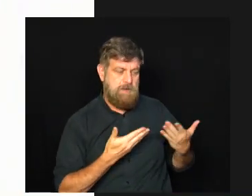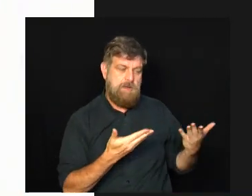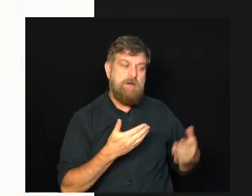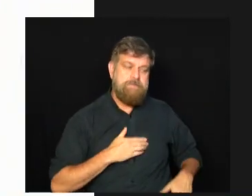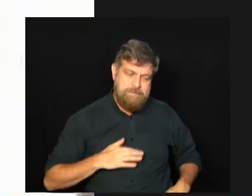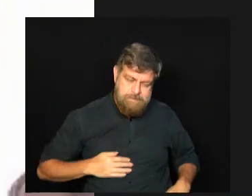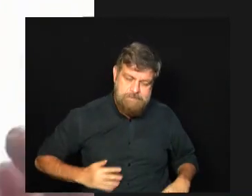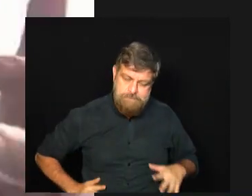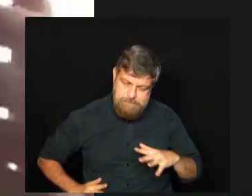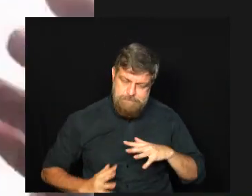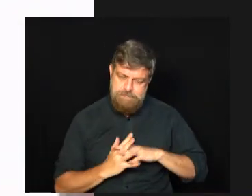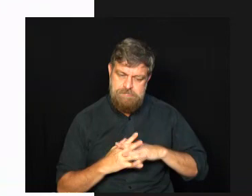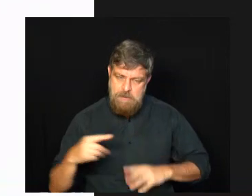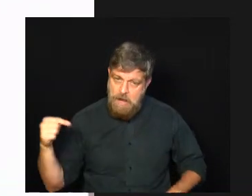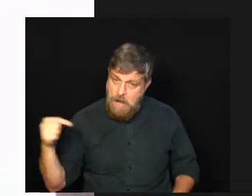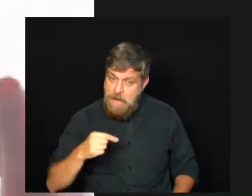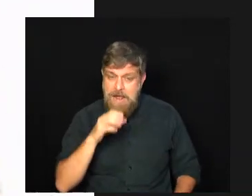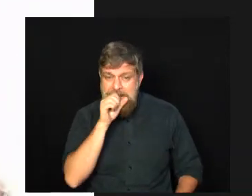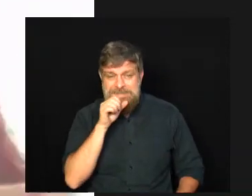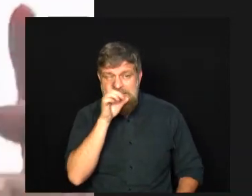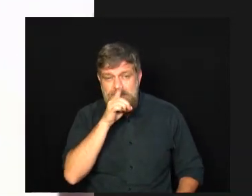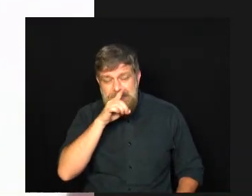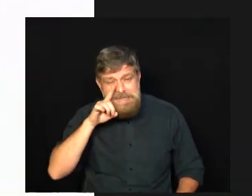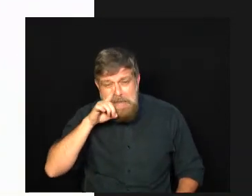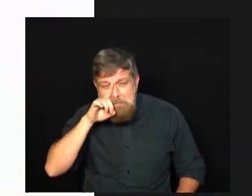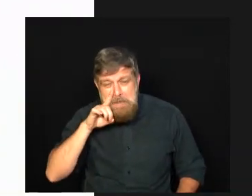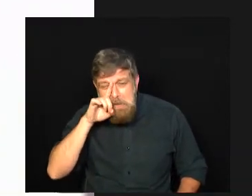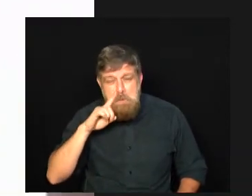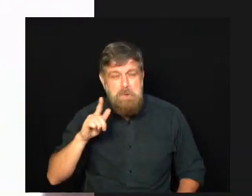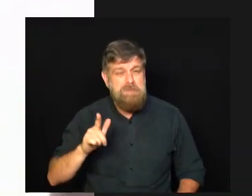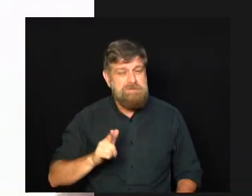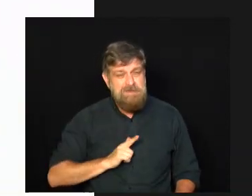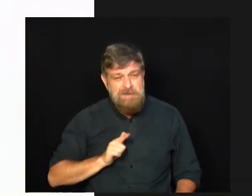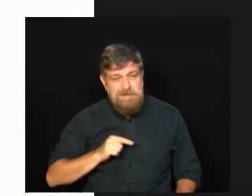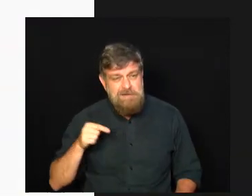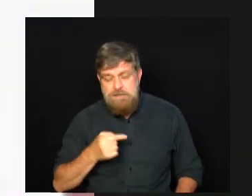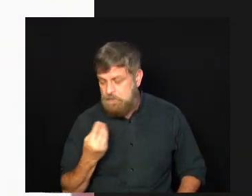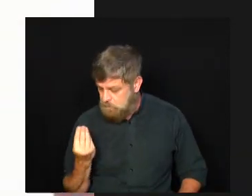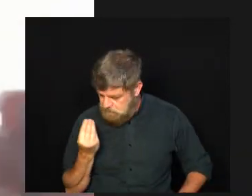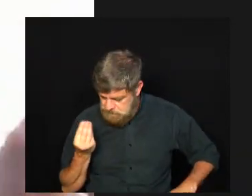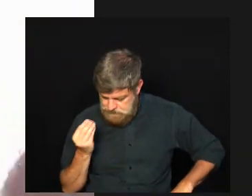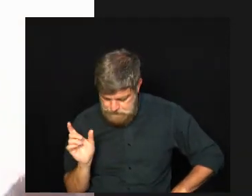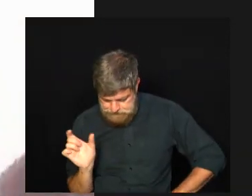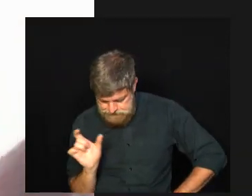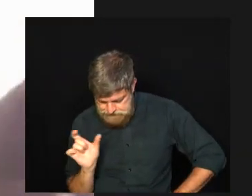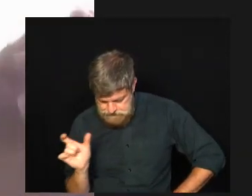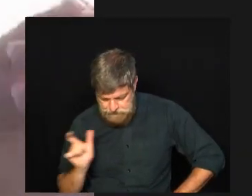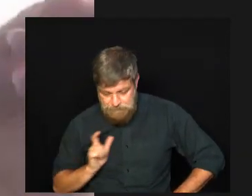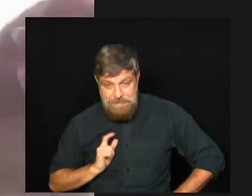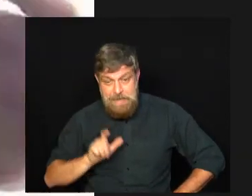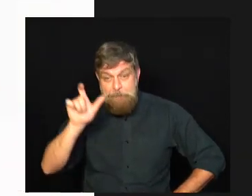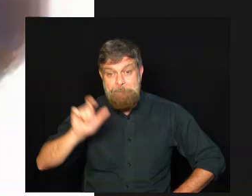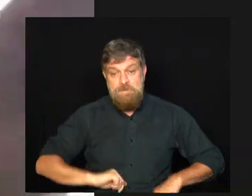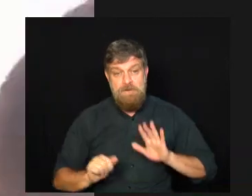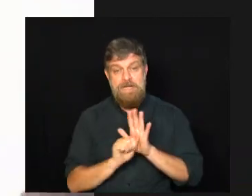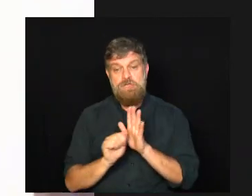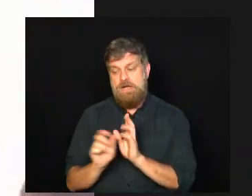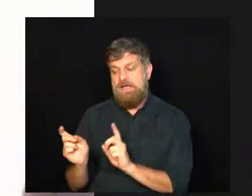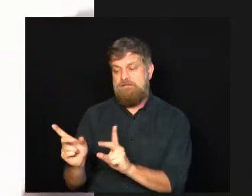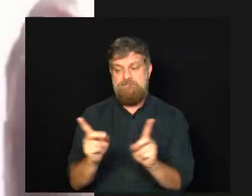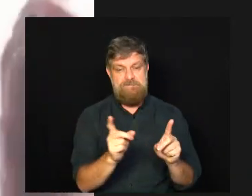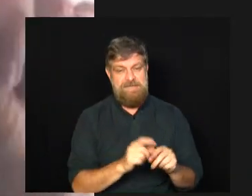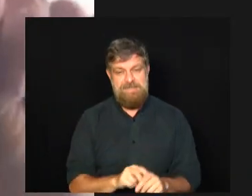abusar. Ali, sábado, é perigoso, tem muito, como é que chama? Tem muito aviãozinho. Eu nem sabia o que